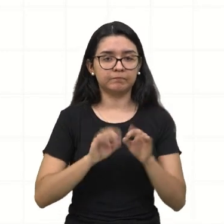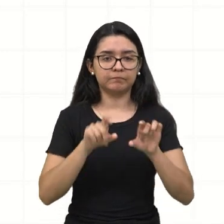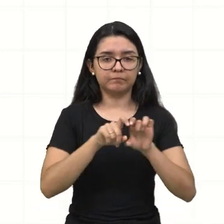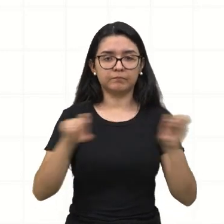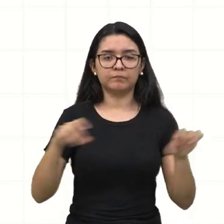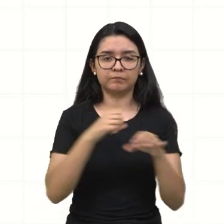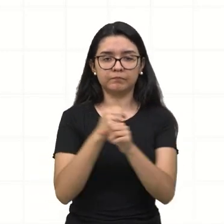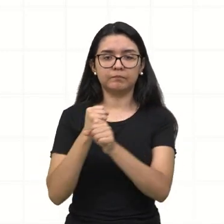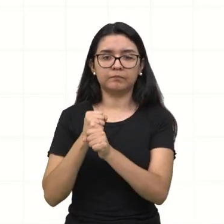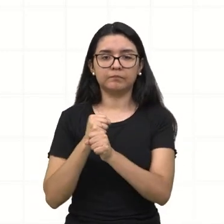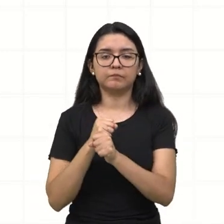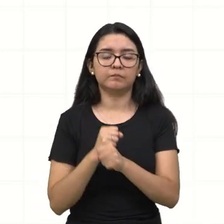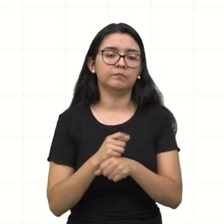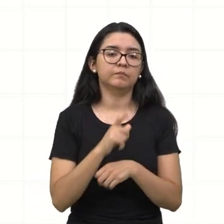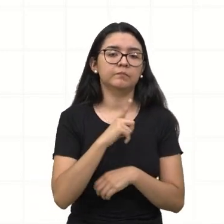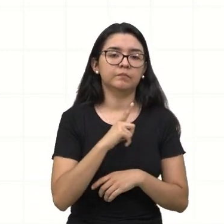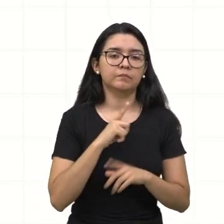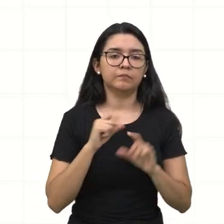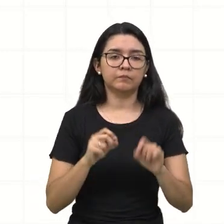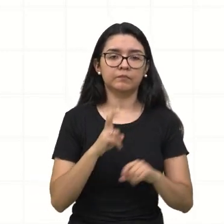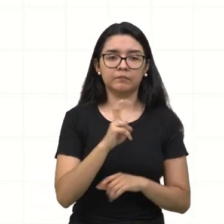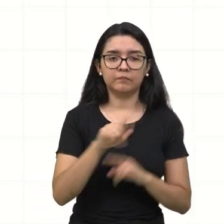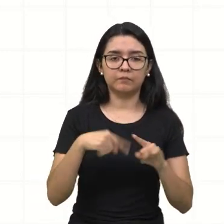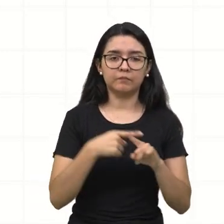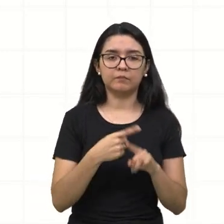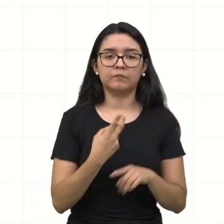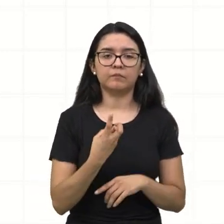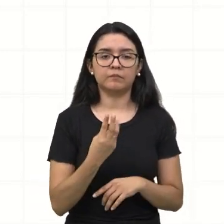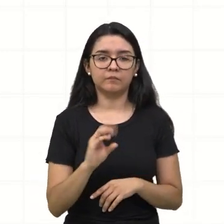produto, né, teríamos aqui 5 vezes 30,